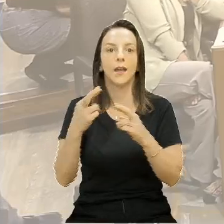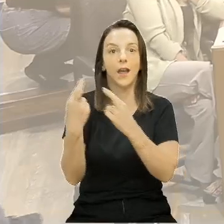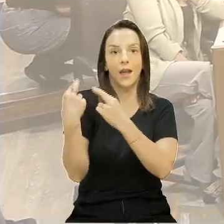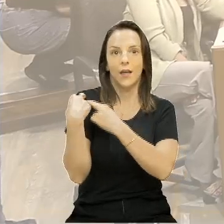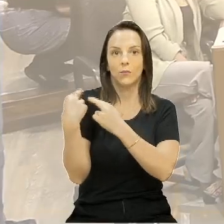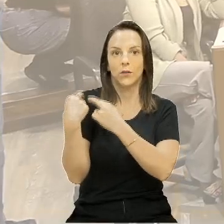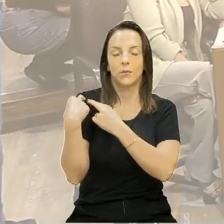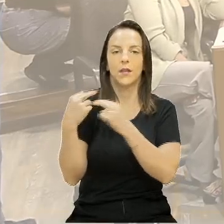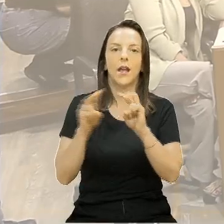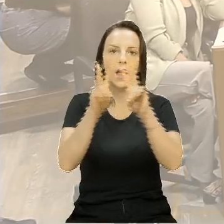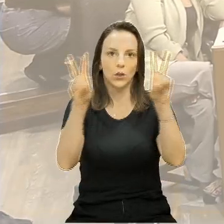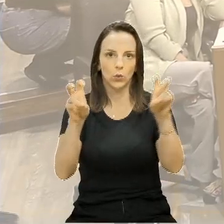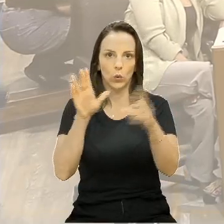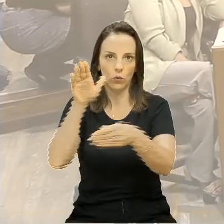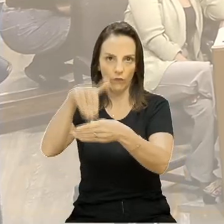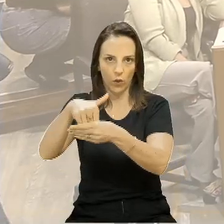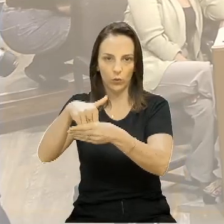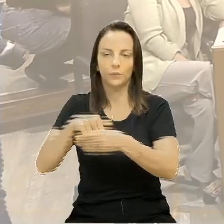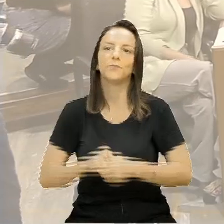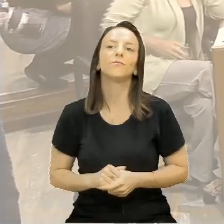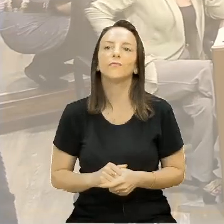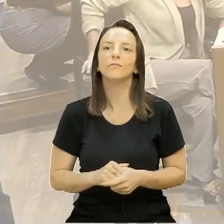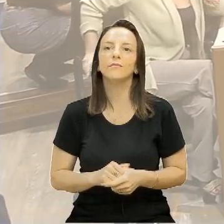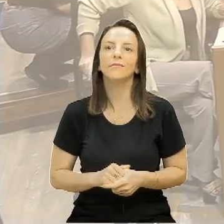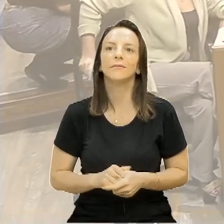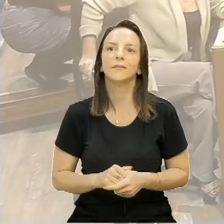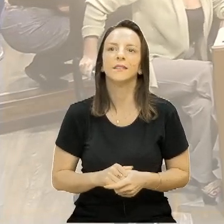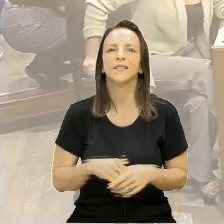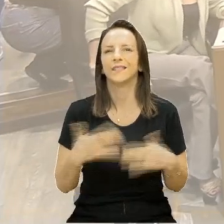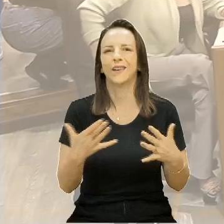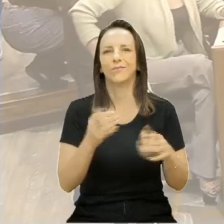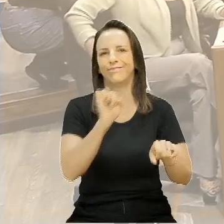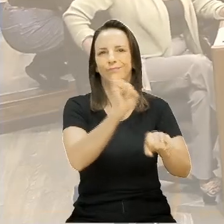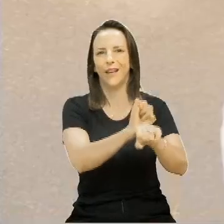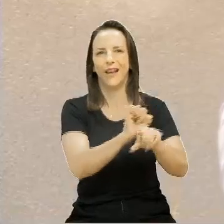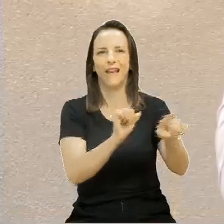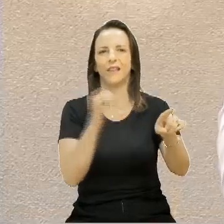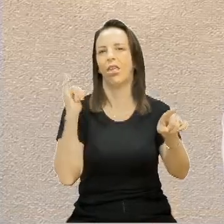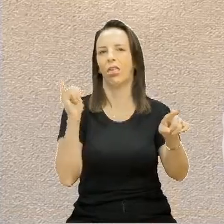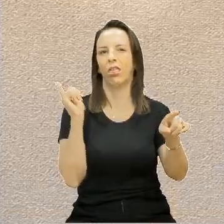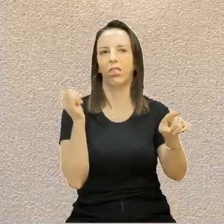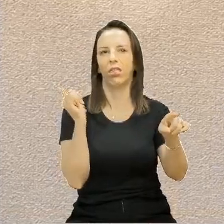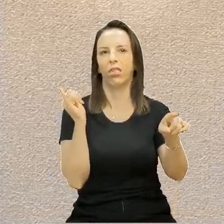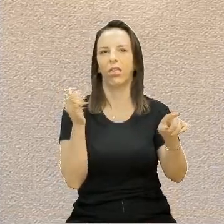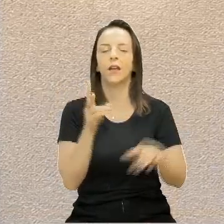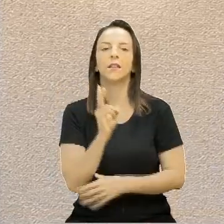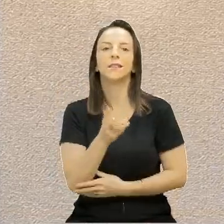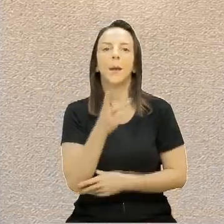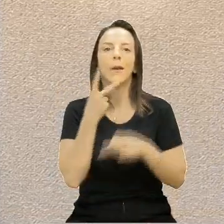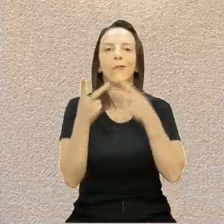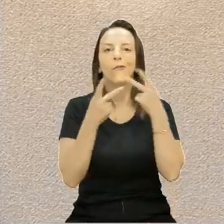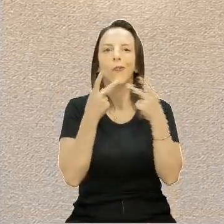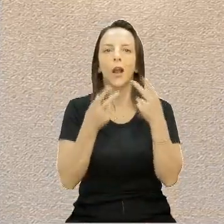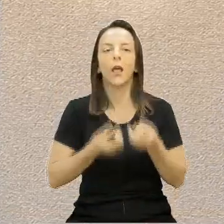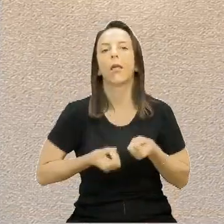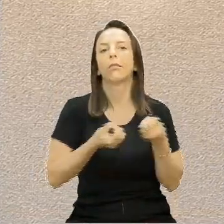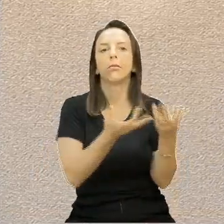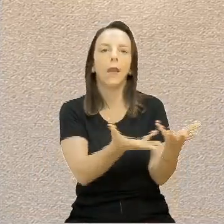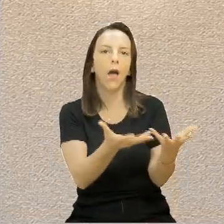questão do voto. Você tem que parar com essa narrativa, né, que a gente escuta sempre de está sendo dado